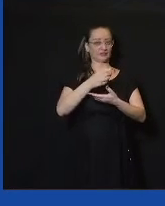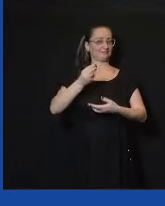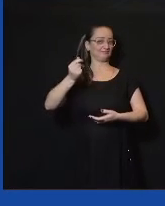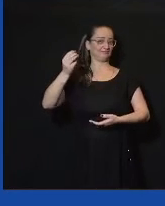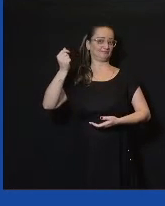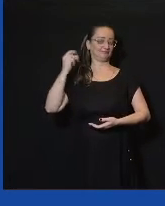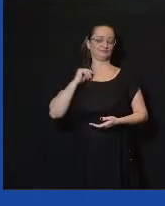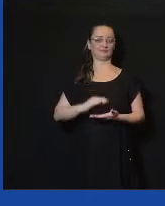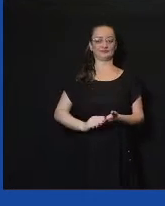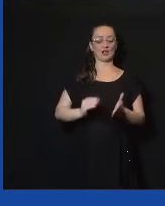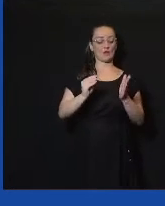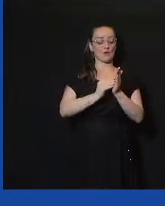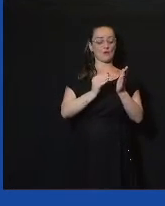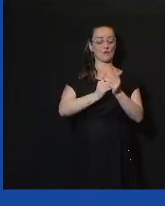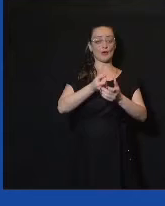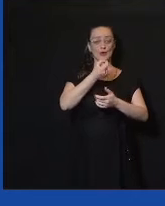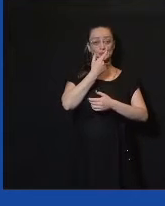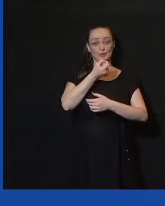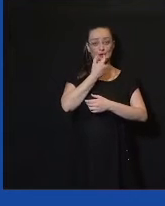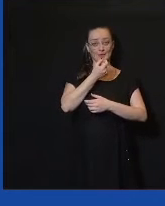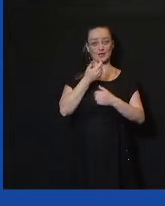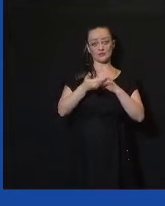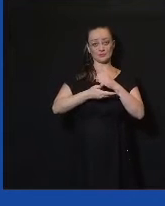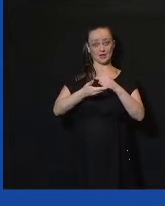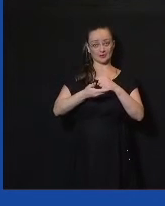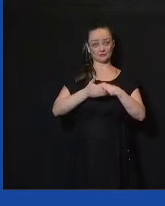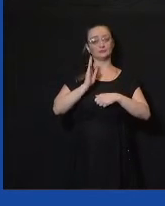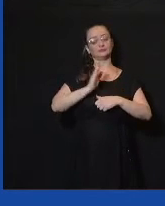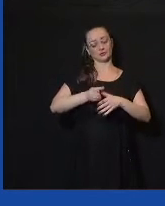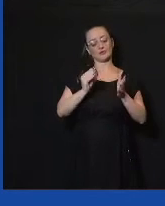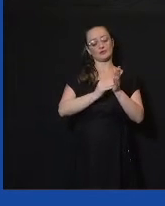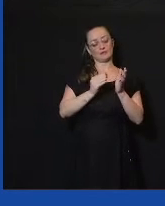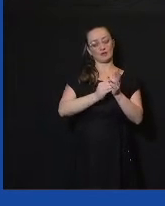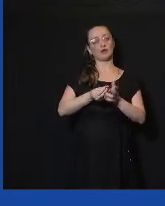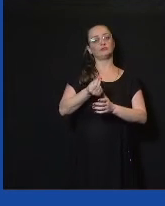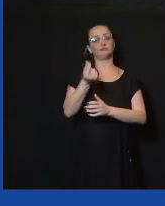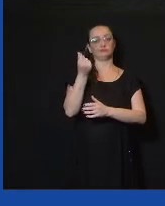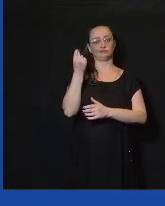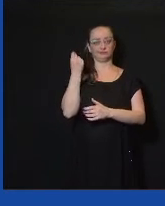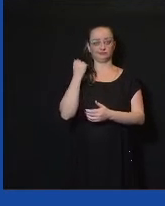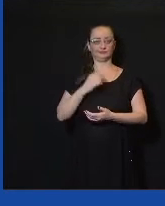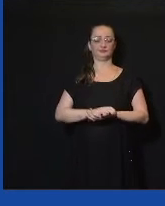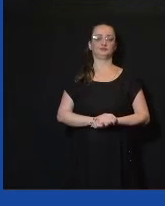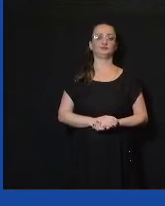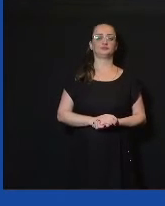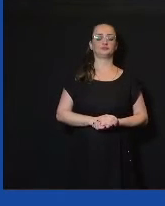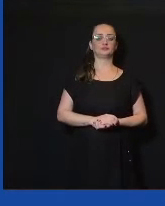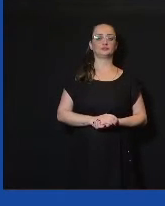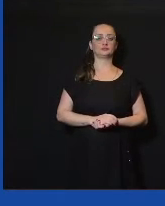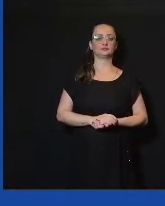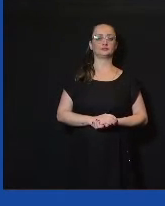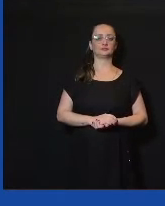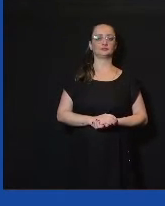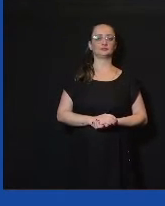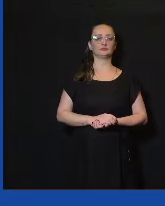falta do remédio básico na unidade básica de saúde a gente já não tem há muito tempo, né? Você tem